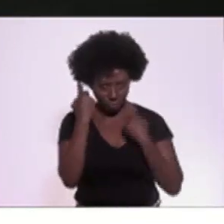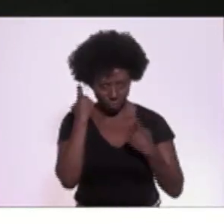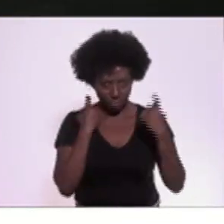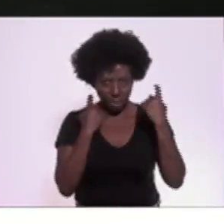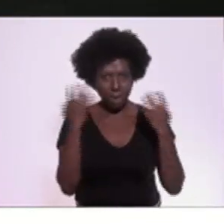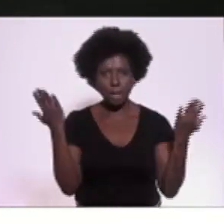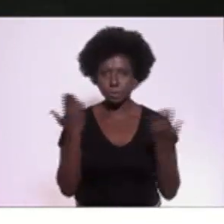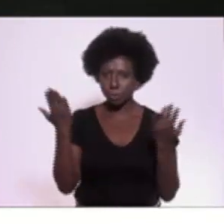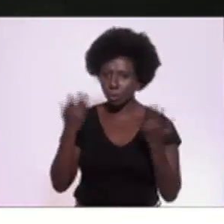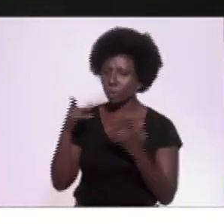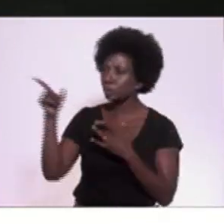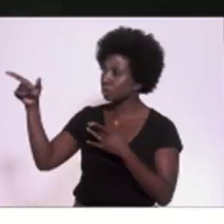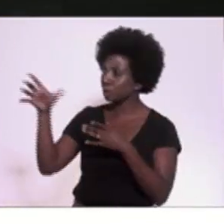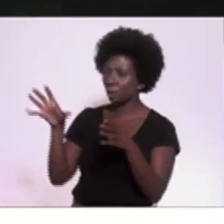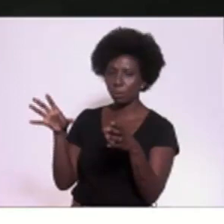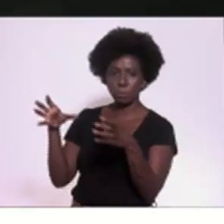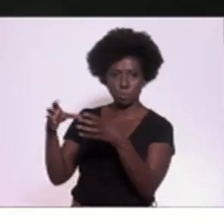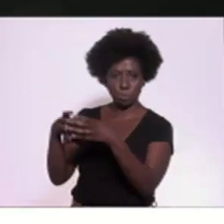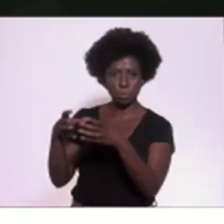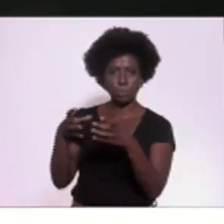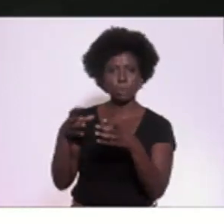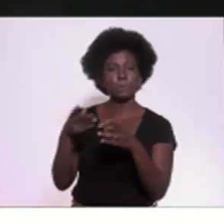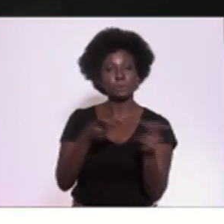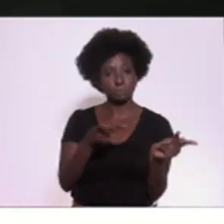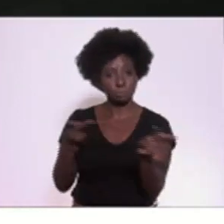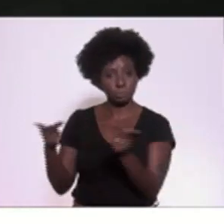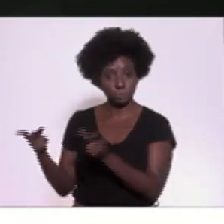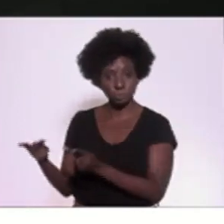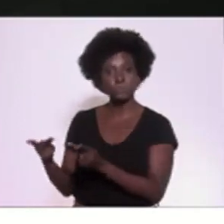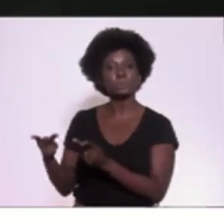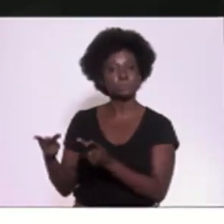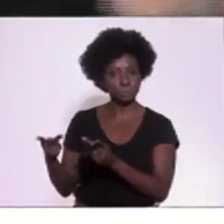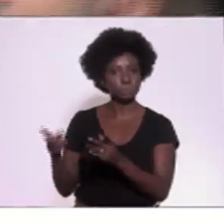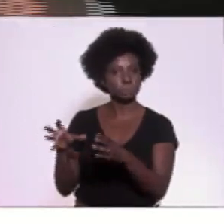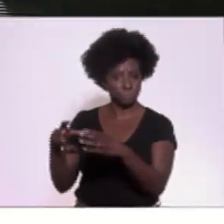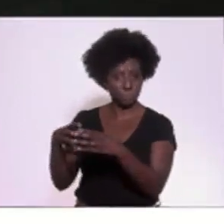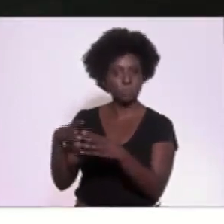está recebendo hoje a visita da Casa Semente,